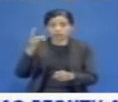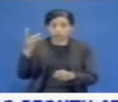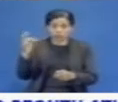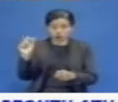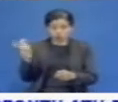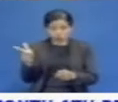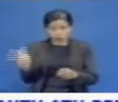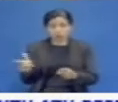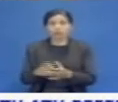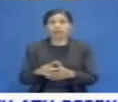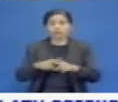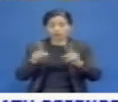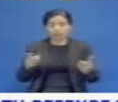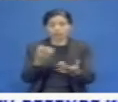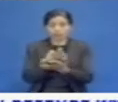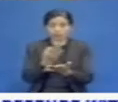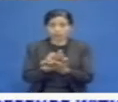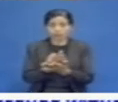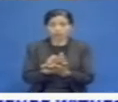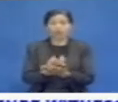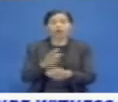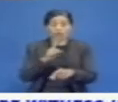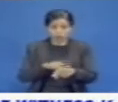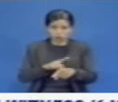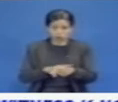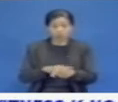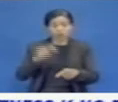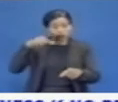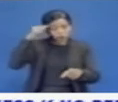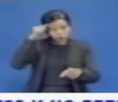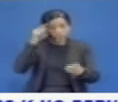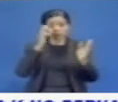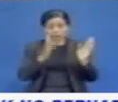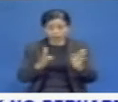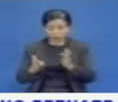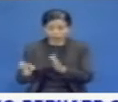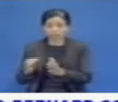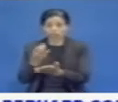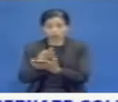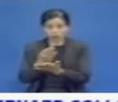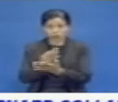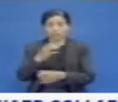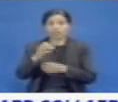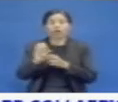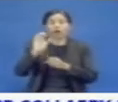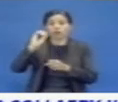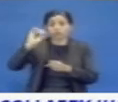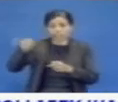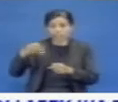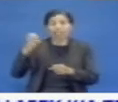orçamento batinan ne sumba. No horas ne governo se prepara orçamento Zeral Estado Tinan Rihun Rua Ruanulu.